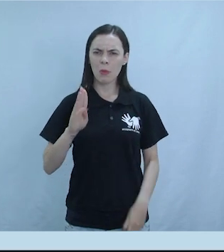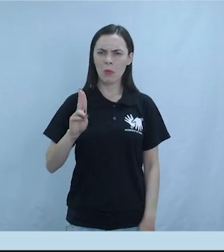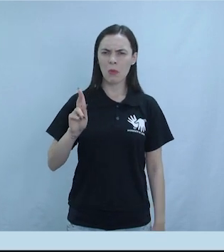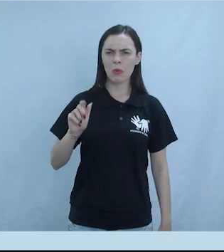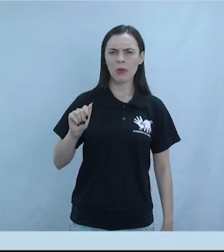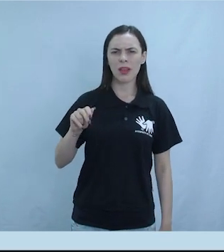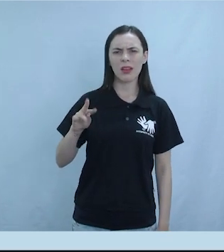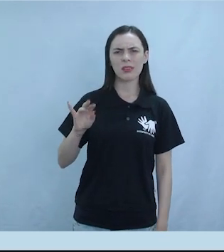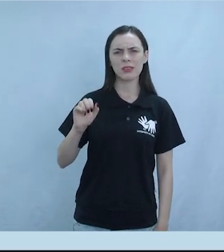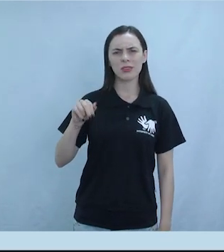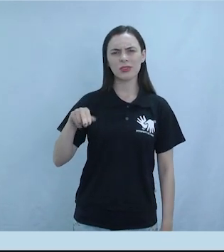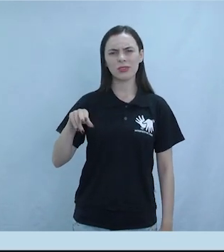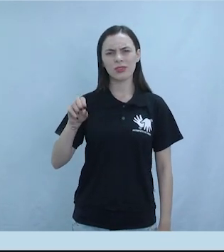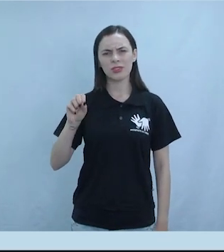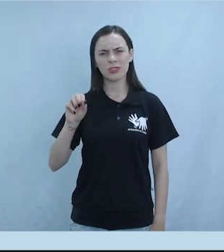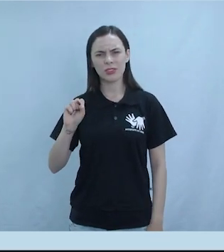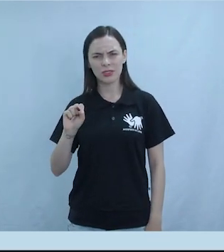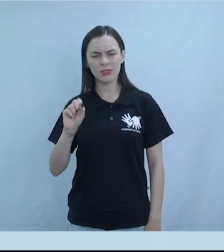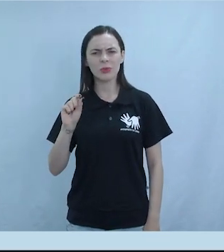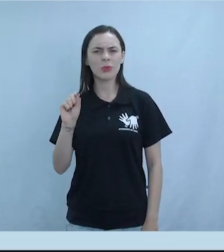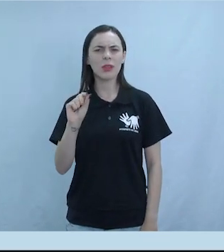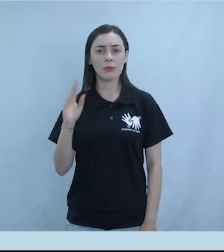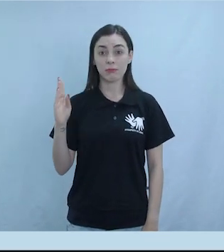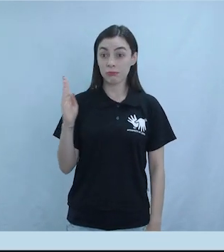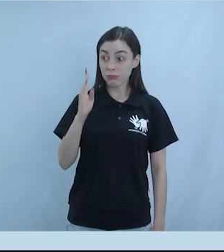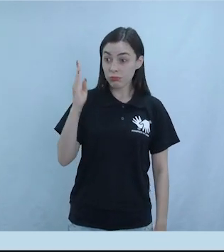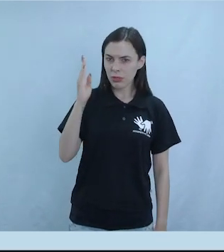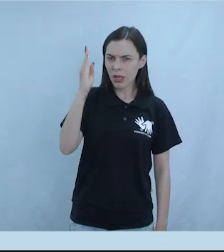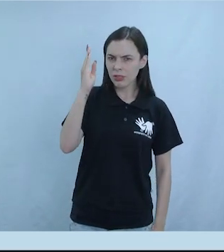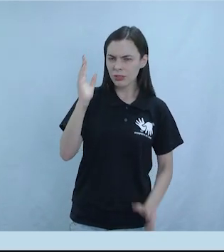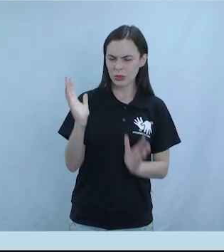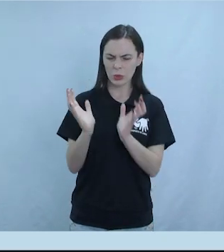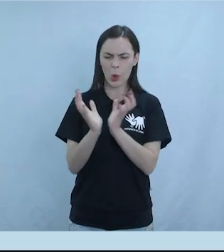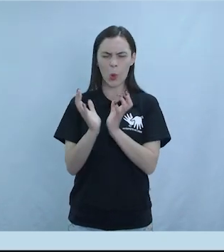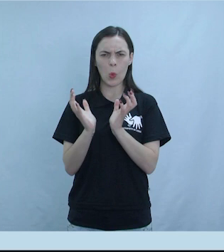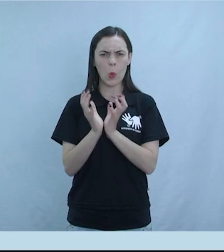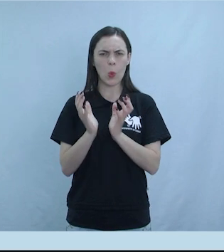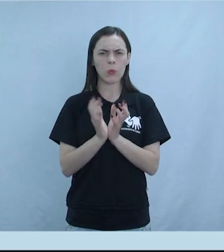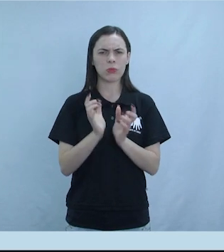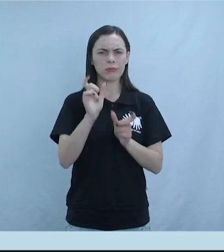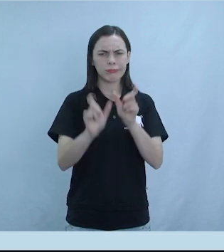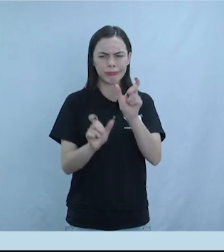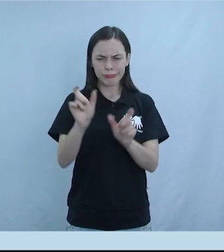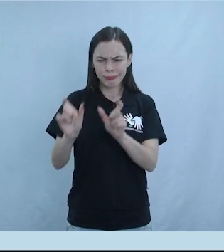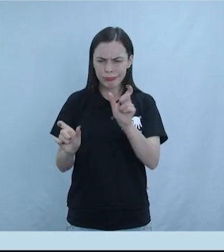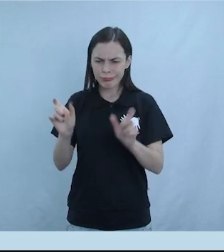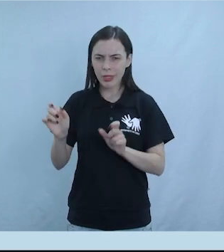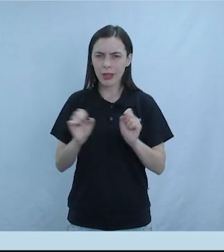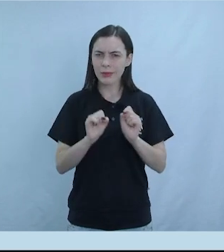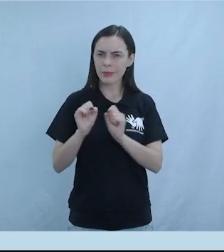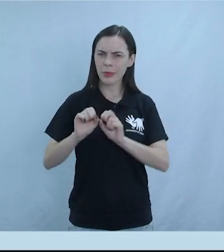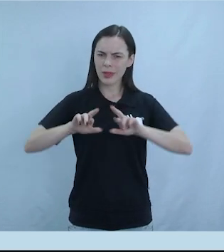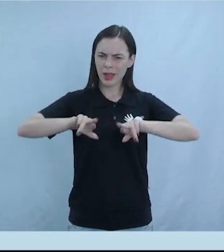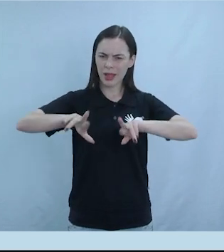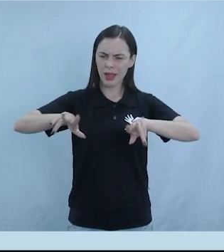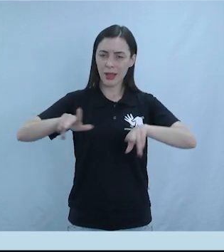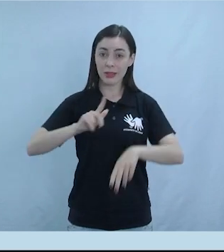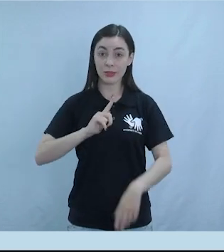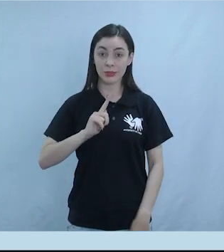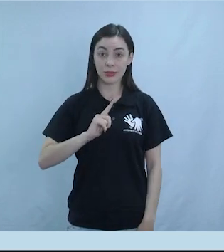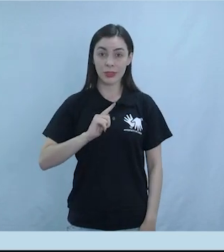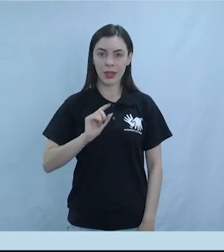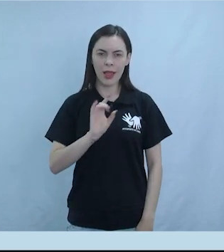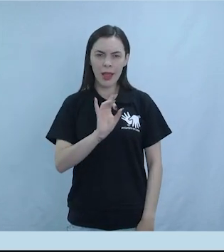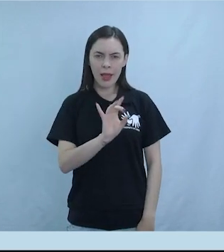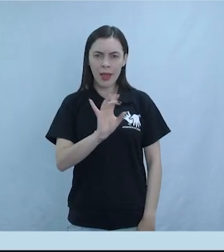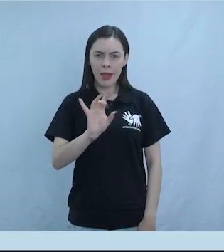esses Bogatires? Os Bogatires eram muitos e muito poderosos.